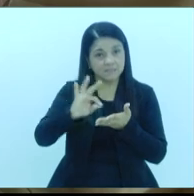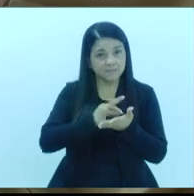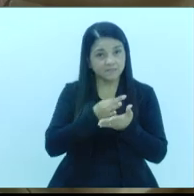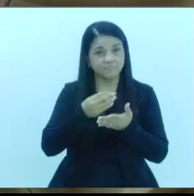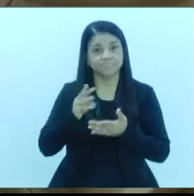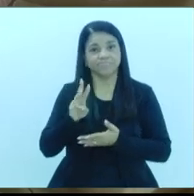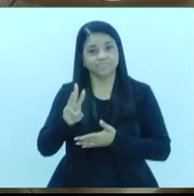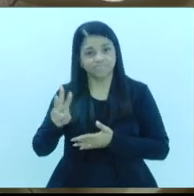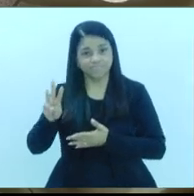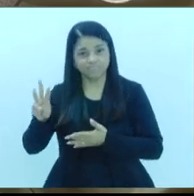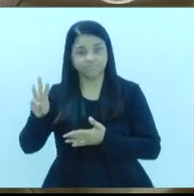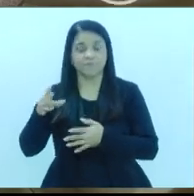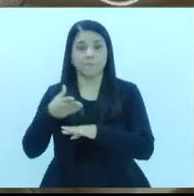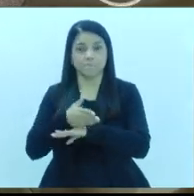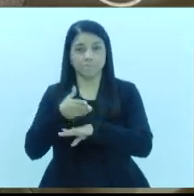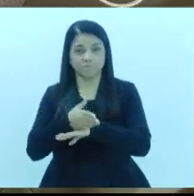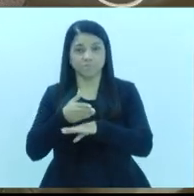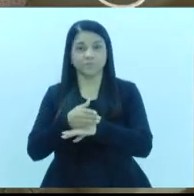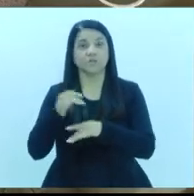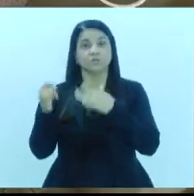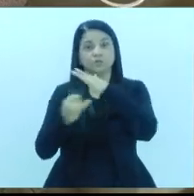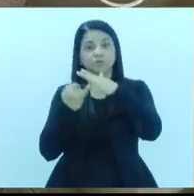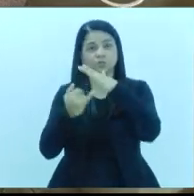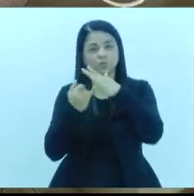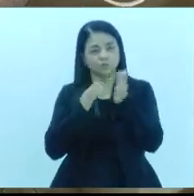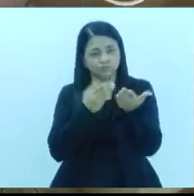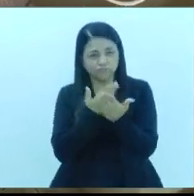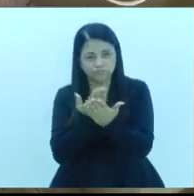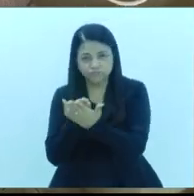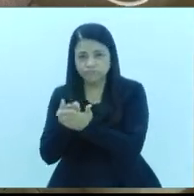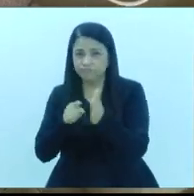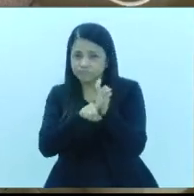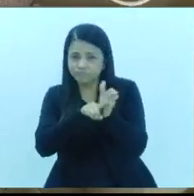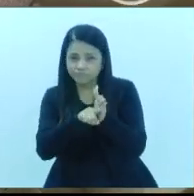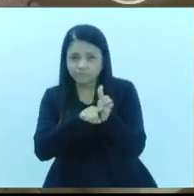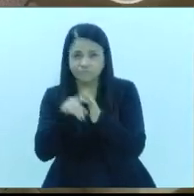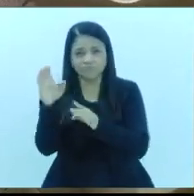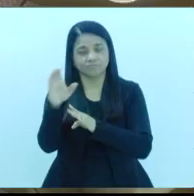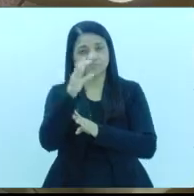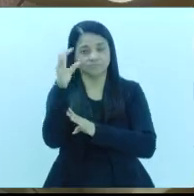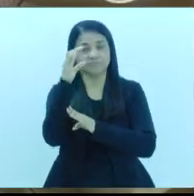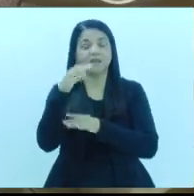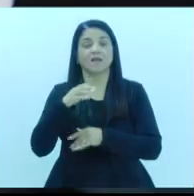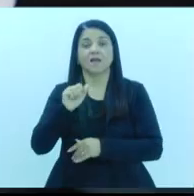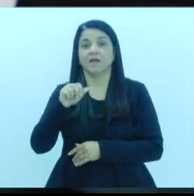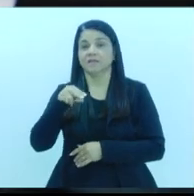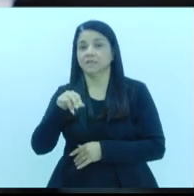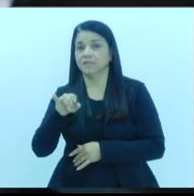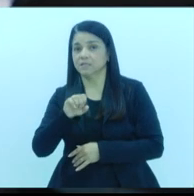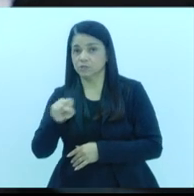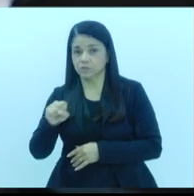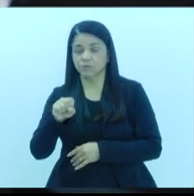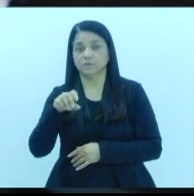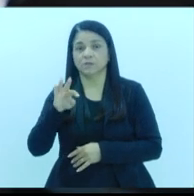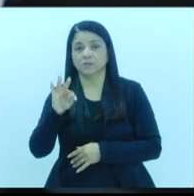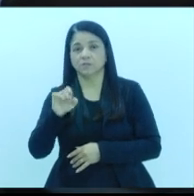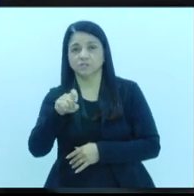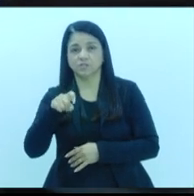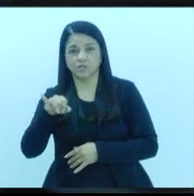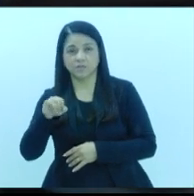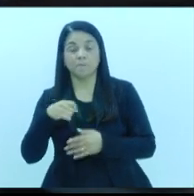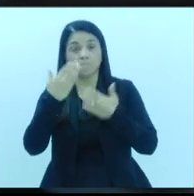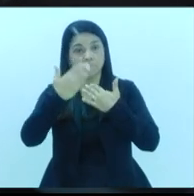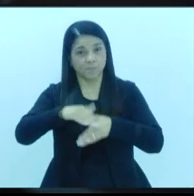página do participante. O Instituto Nacional de Estudos e Pesquisas Educacionais Anísio Teixeira, INEP, aplicará as provas nos